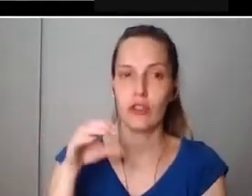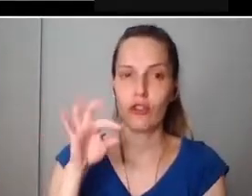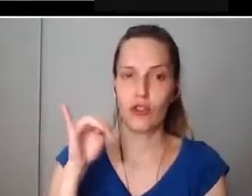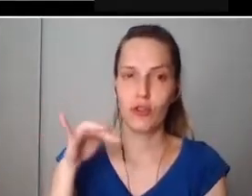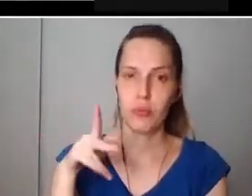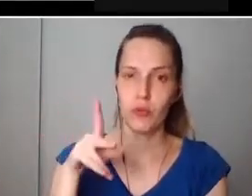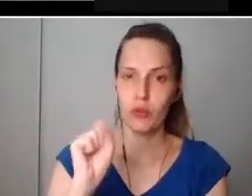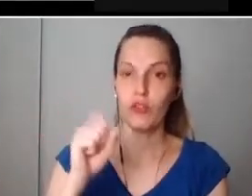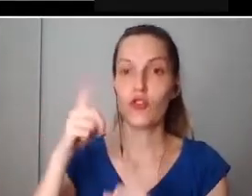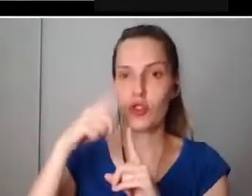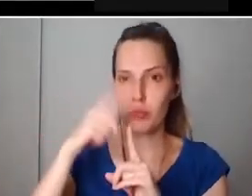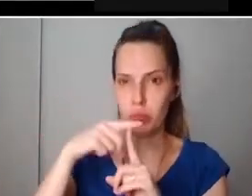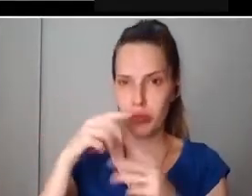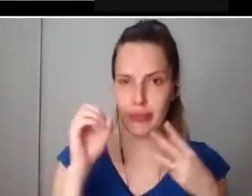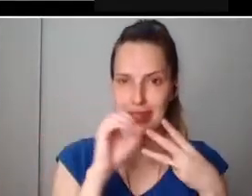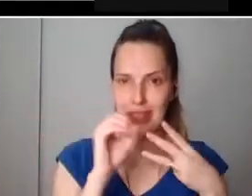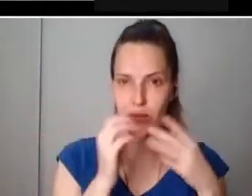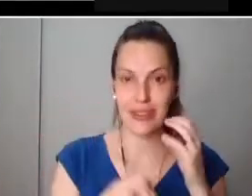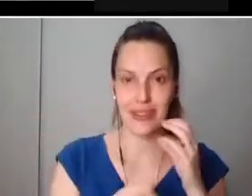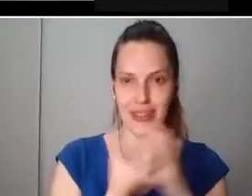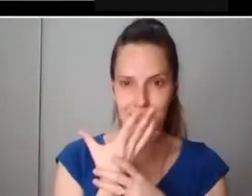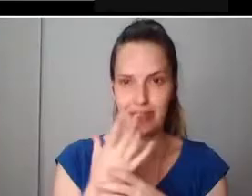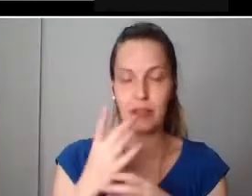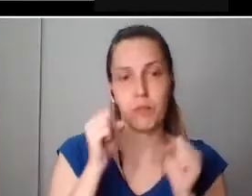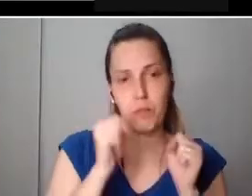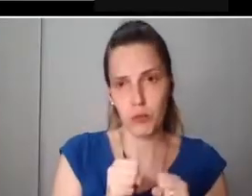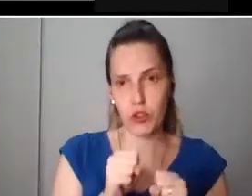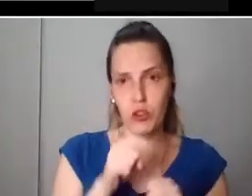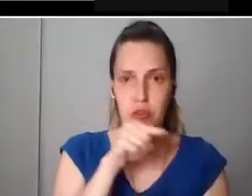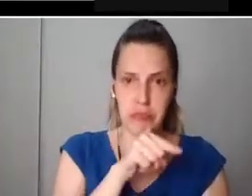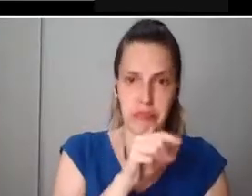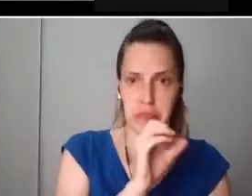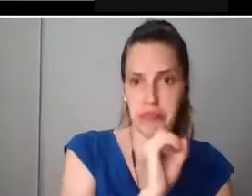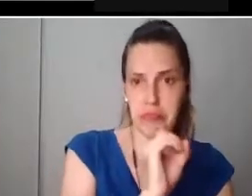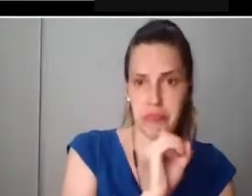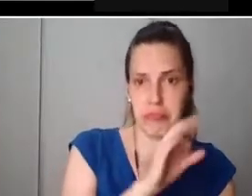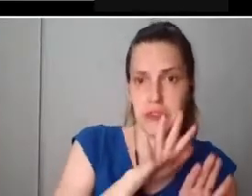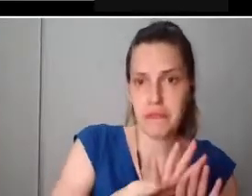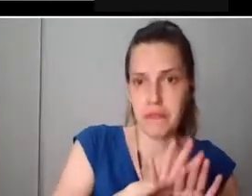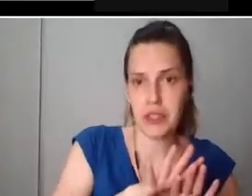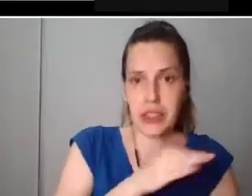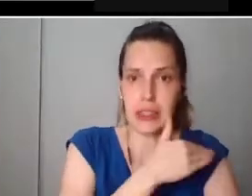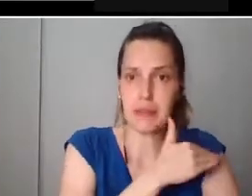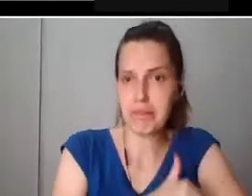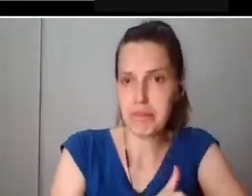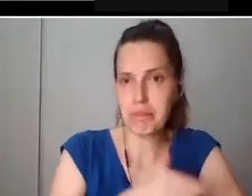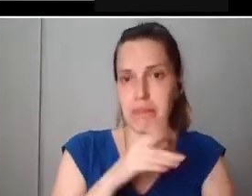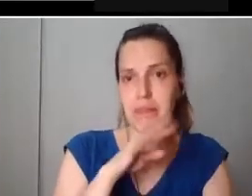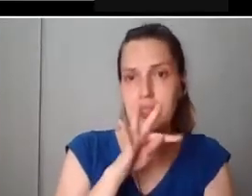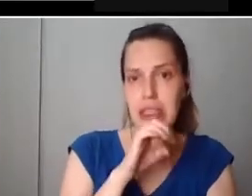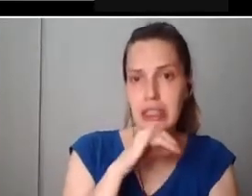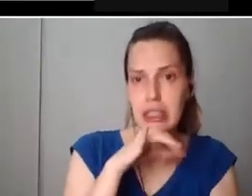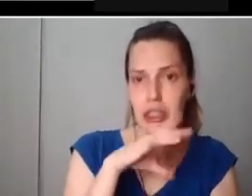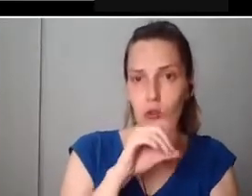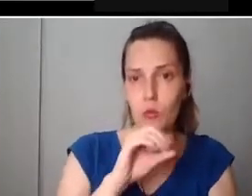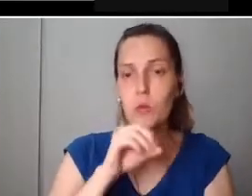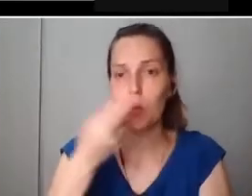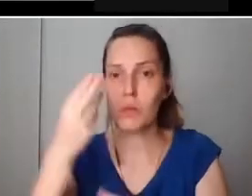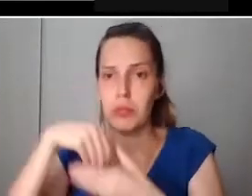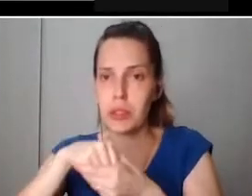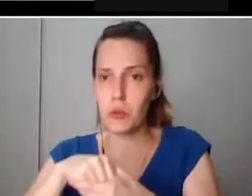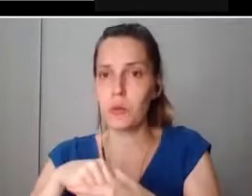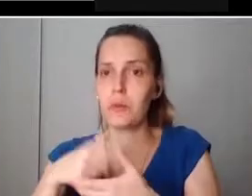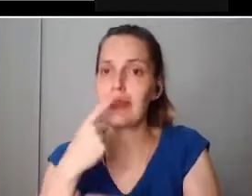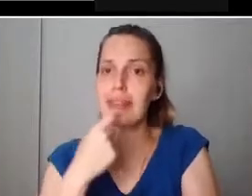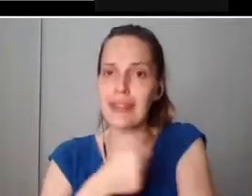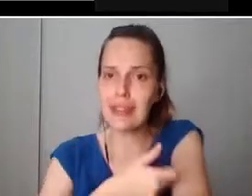que tu pode ter essa célula aqui que fica no tecido, ou essas células que tu mede no sangue, mas a maioria delas vai morrer, só que algumas delas